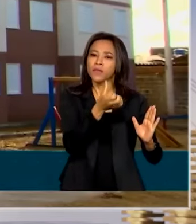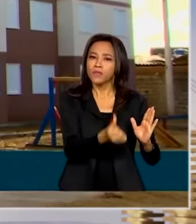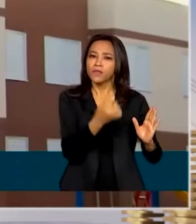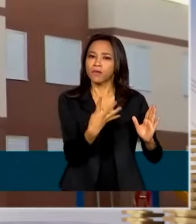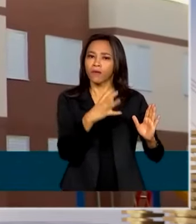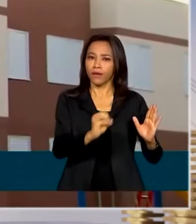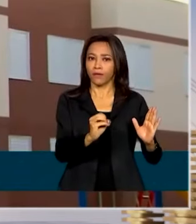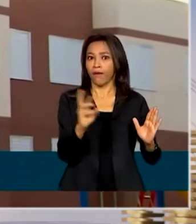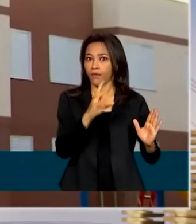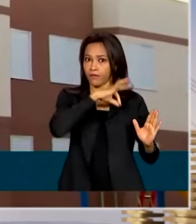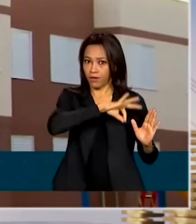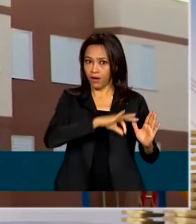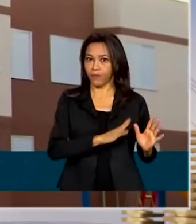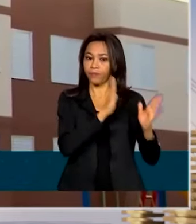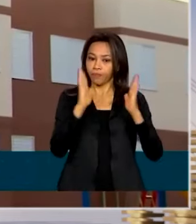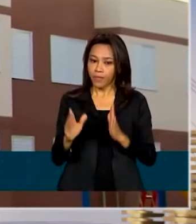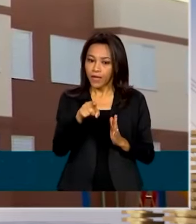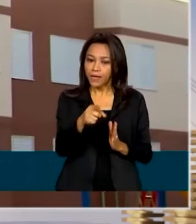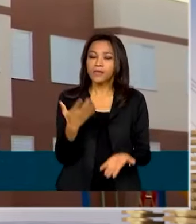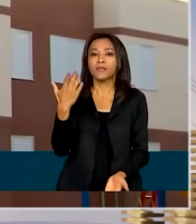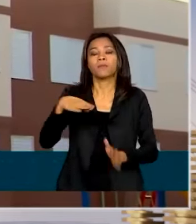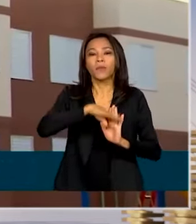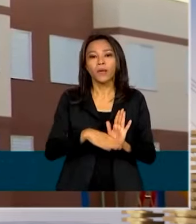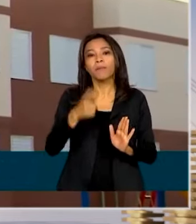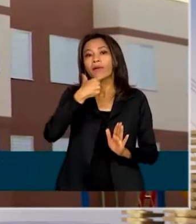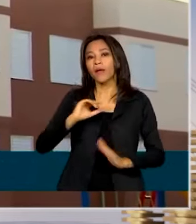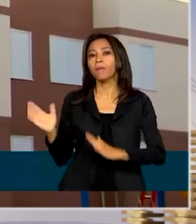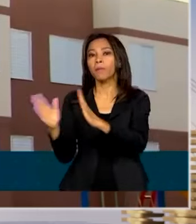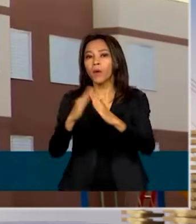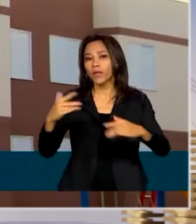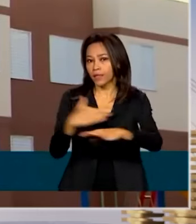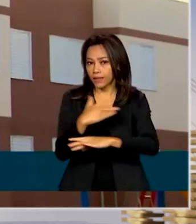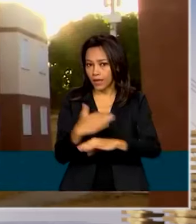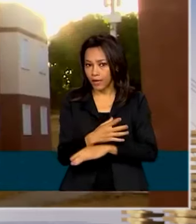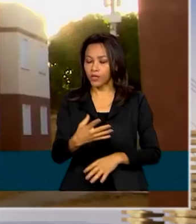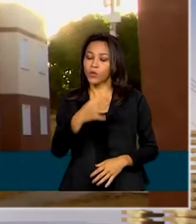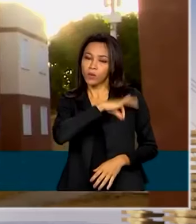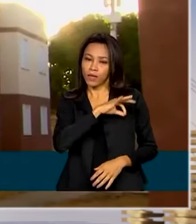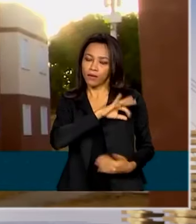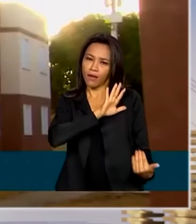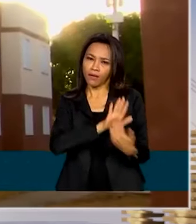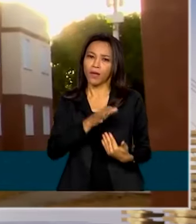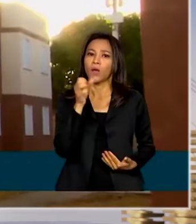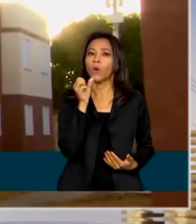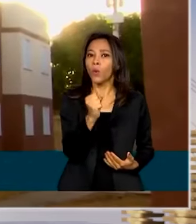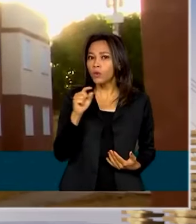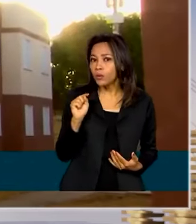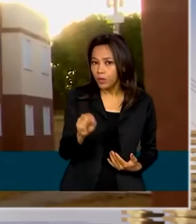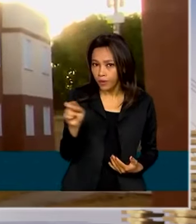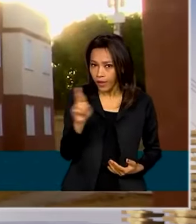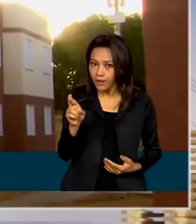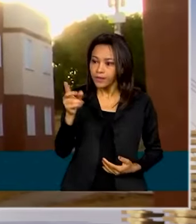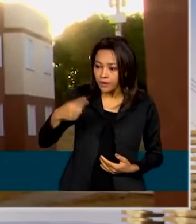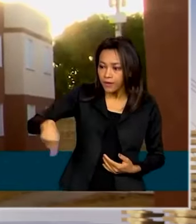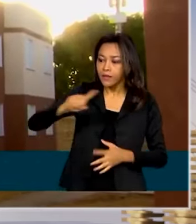e imóveis mais baratos. Segundo o governo federal, o objetivo é garantir aí um alívio para